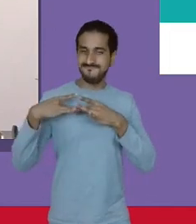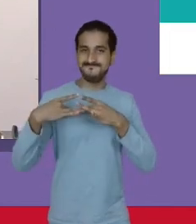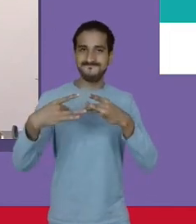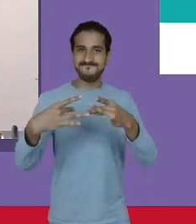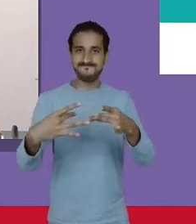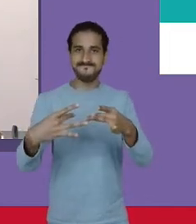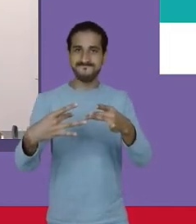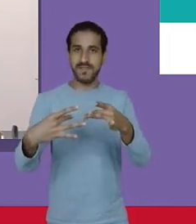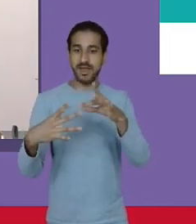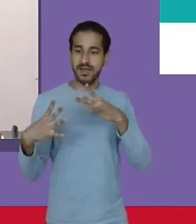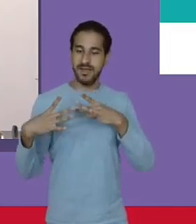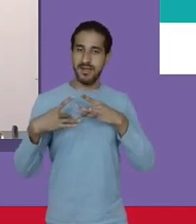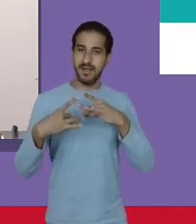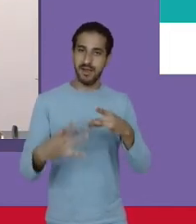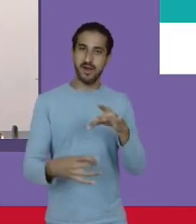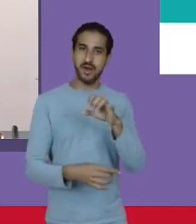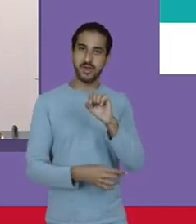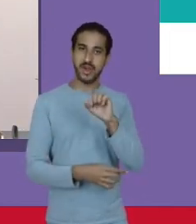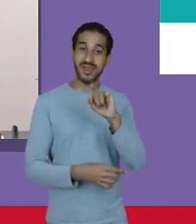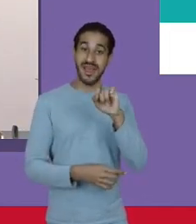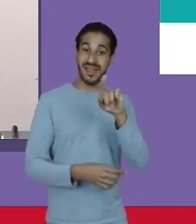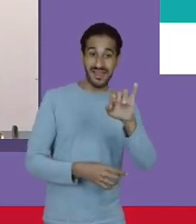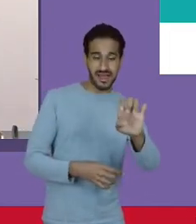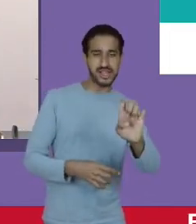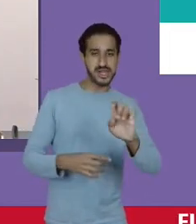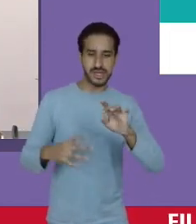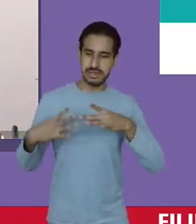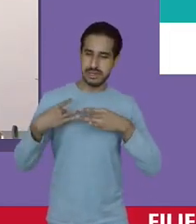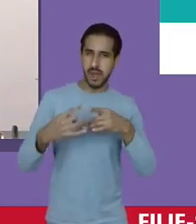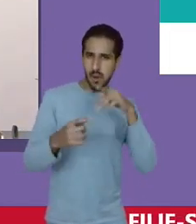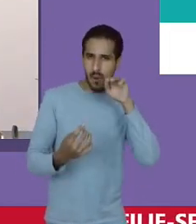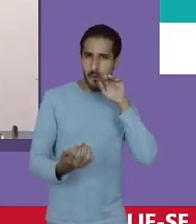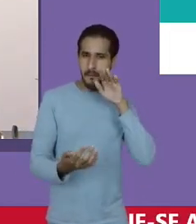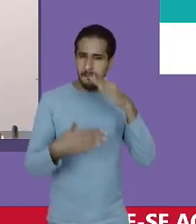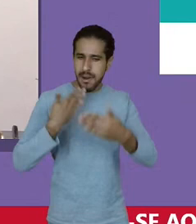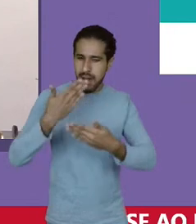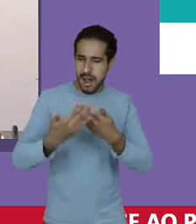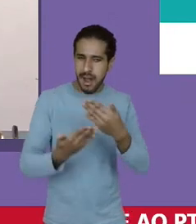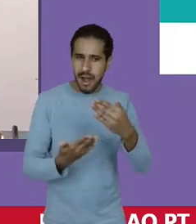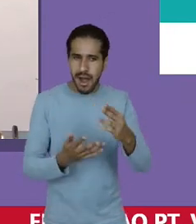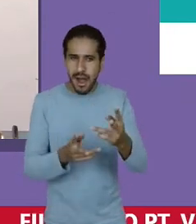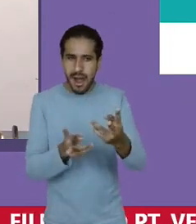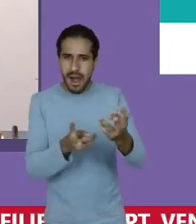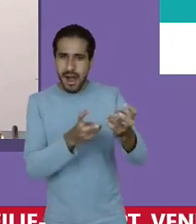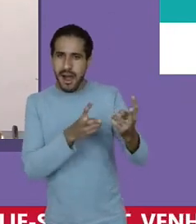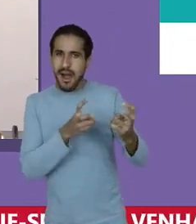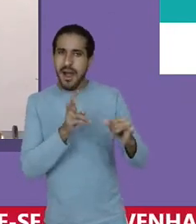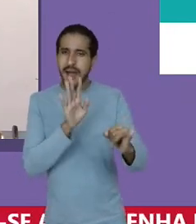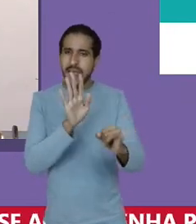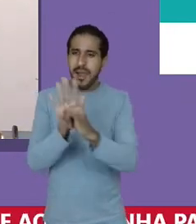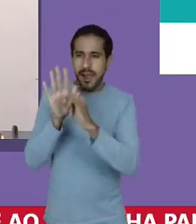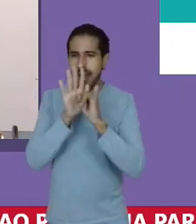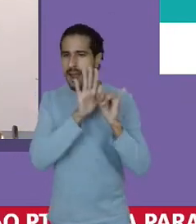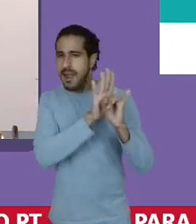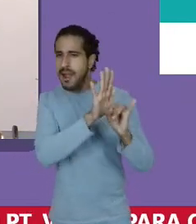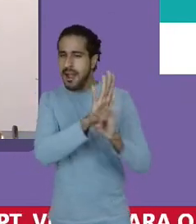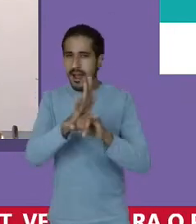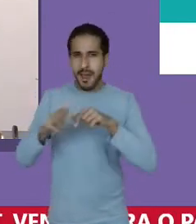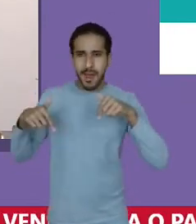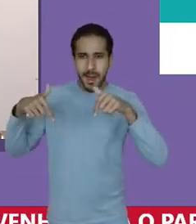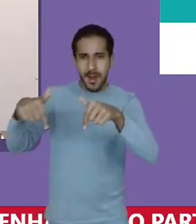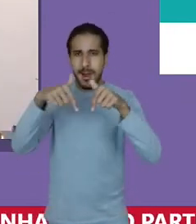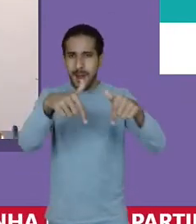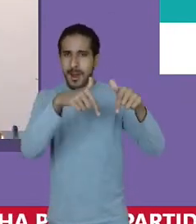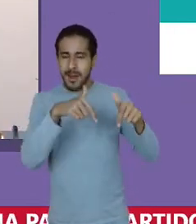solidariedade. A solidariedade entendida como um processo de reconhecimento das identidades, das